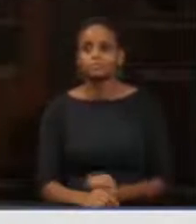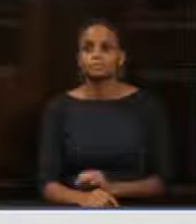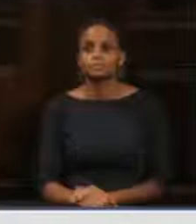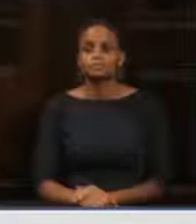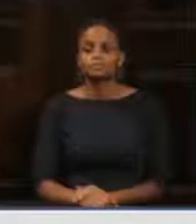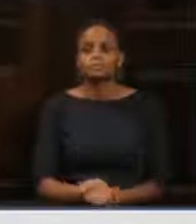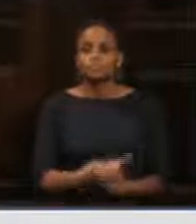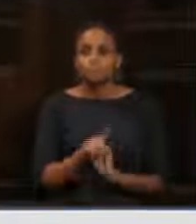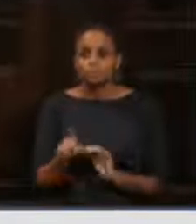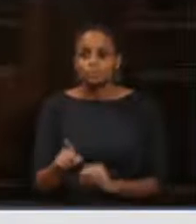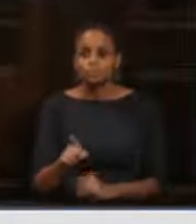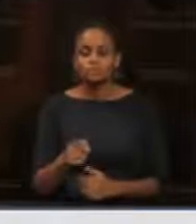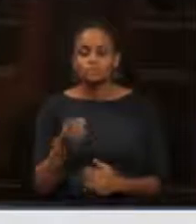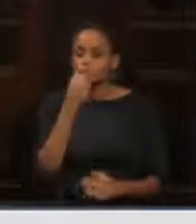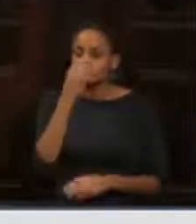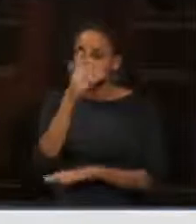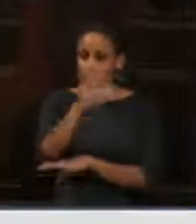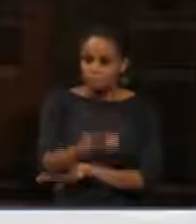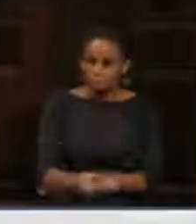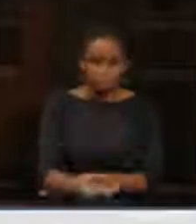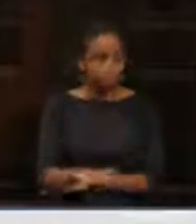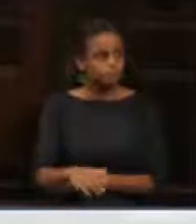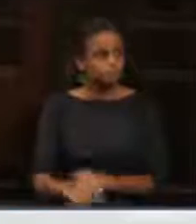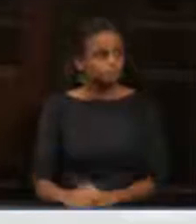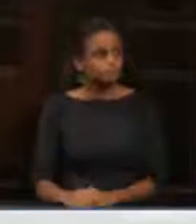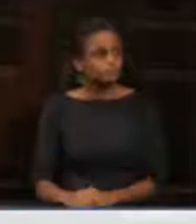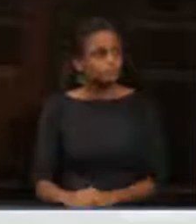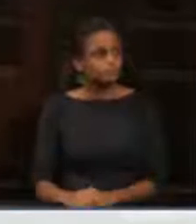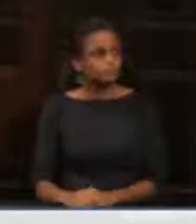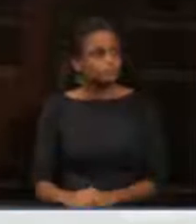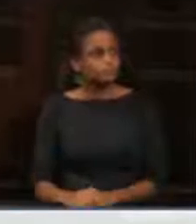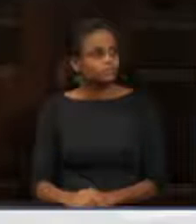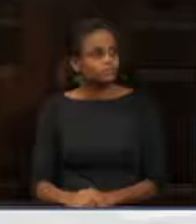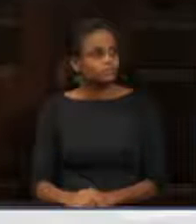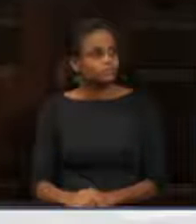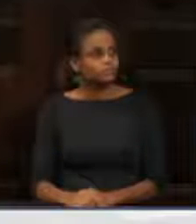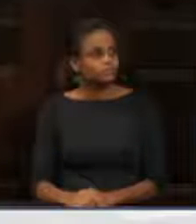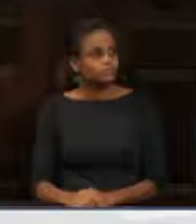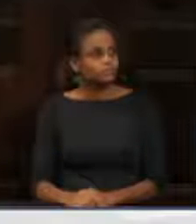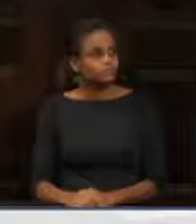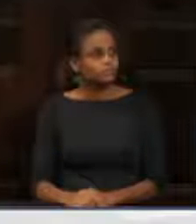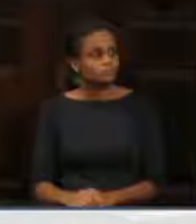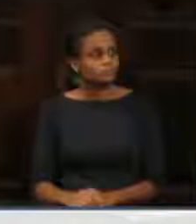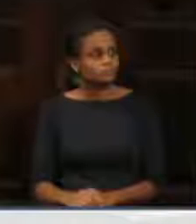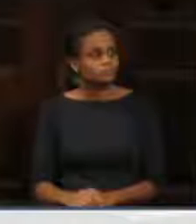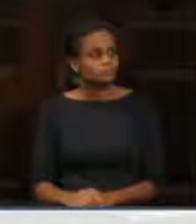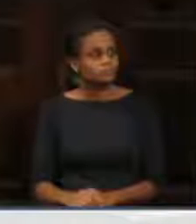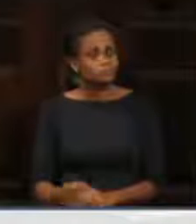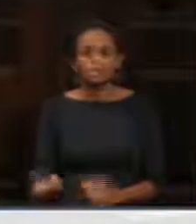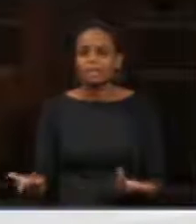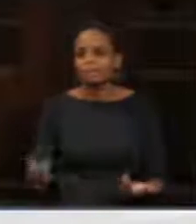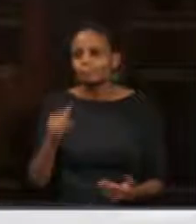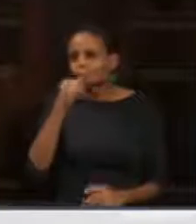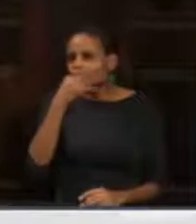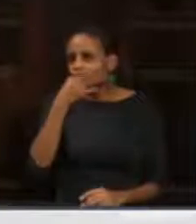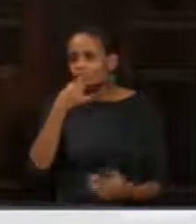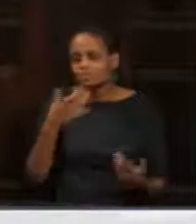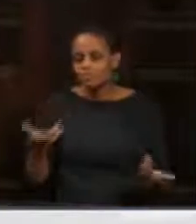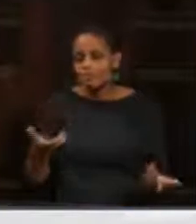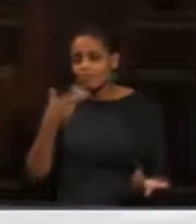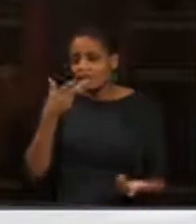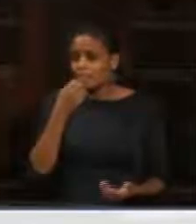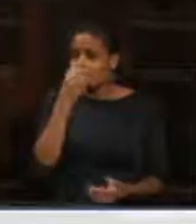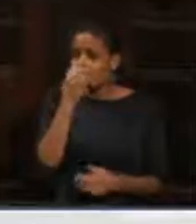deputados e deputadas, boa tarde. A gente hoje, infelizmente, sequer pode falar boa tarde, né?